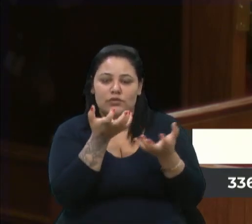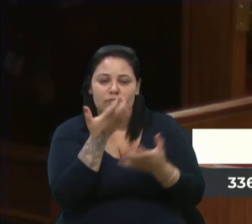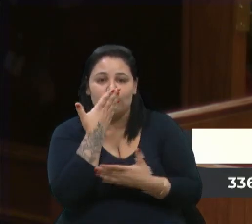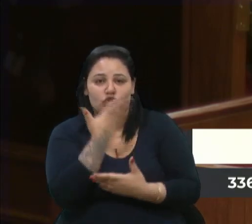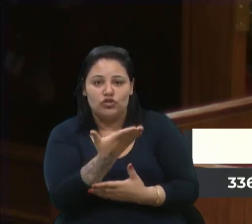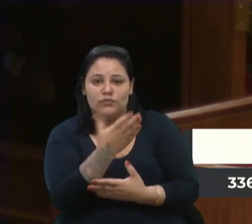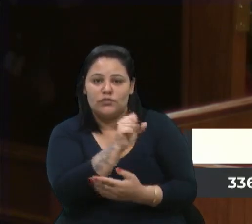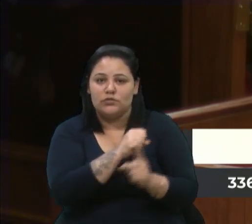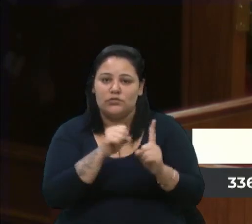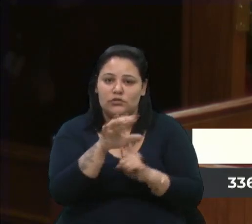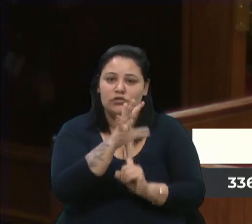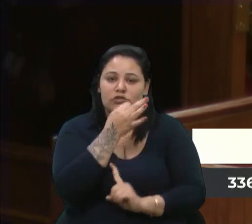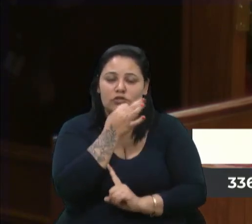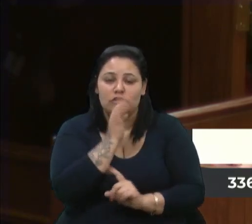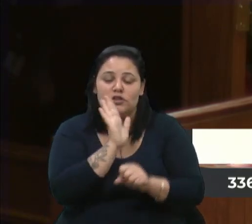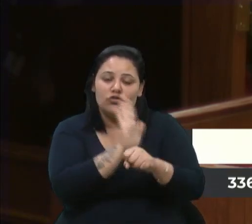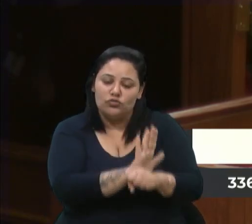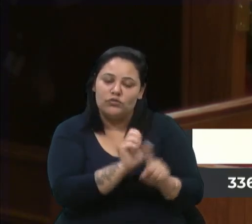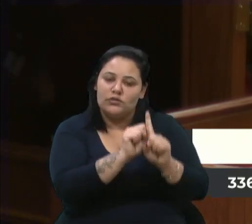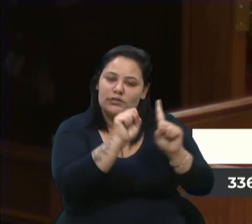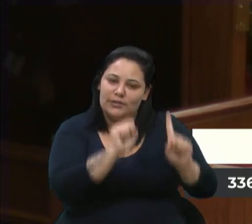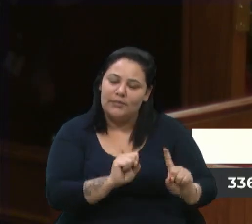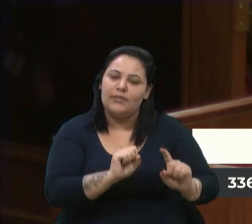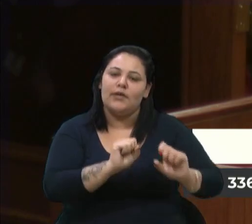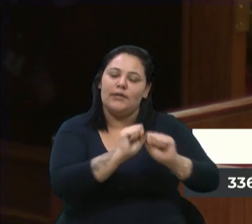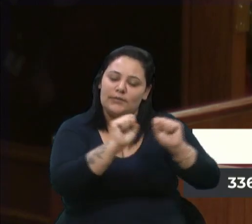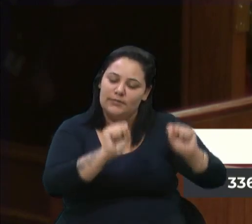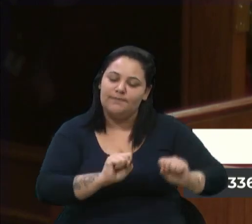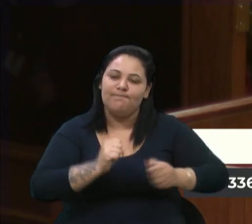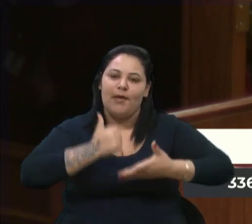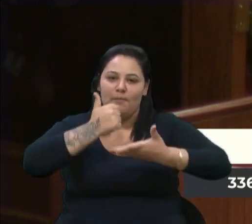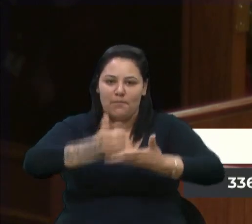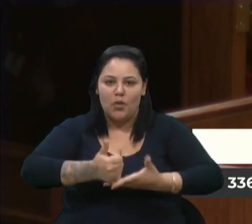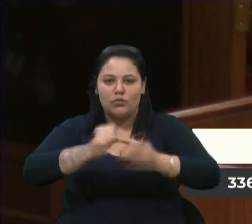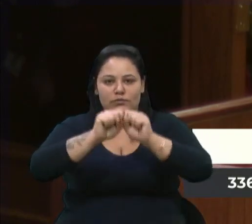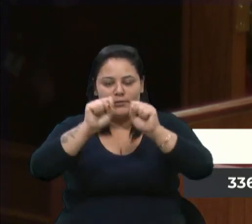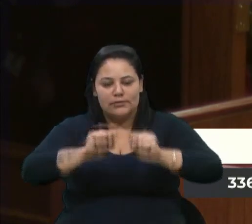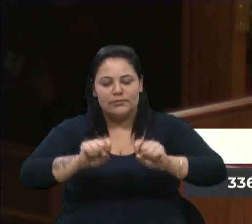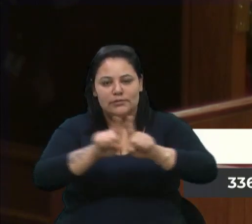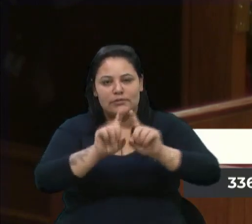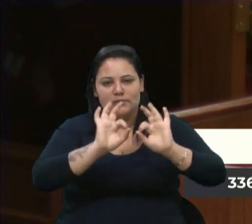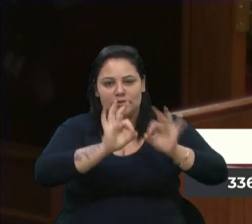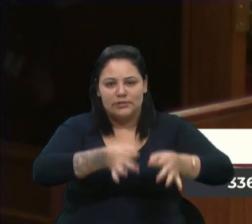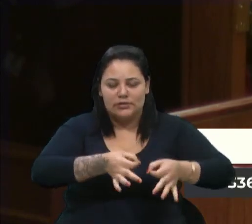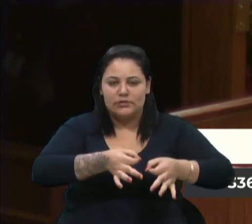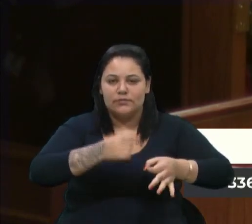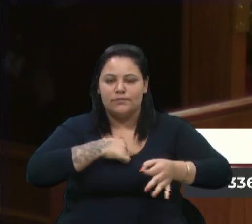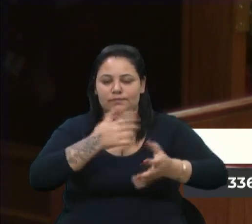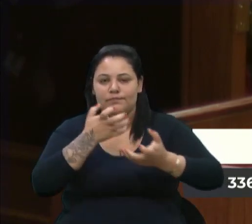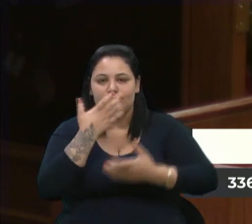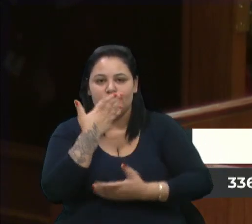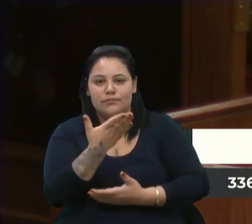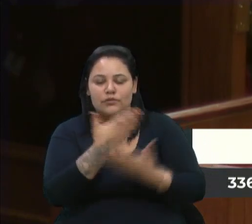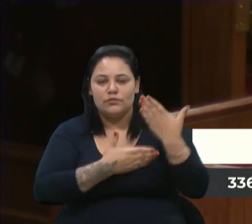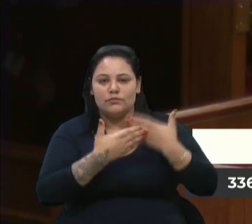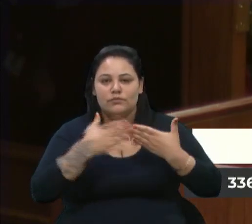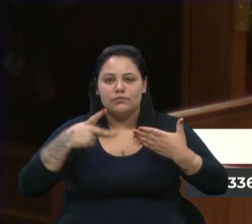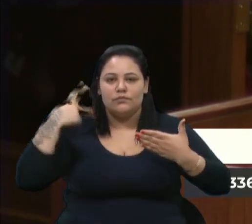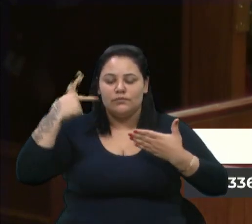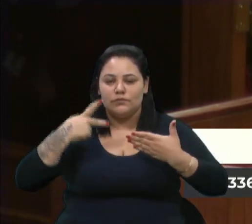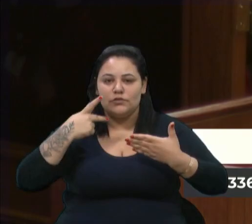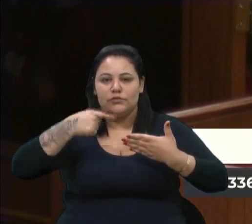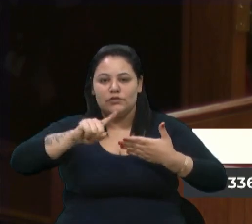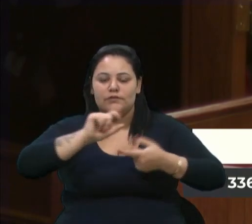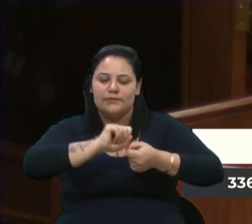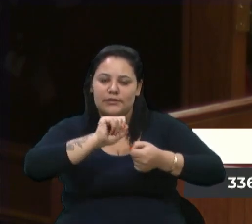né, nesse sistema, que colabore com esse sistema, para que esse sistema dê certo. Quero pedir aos nossos nobres vereadores que também vamos fazer